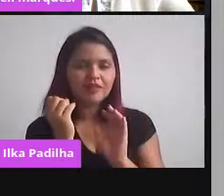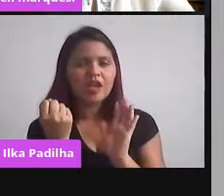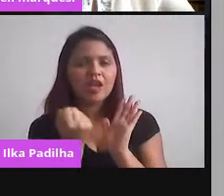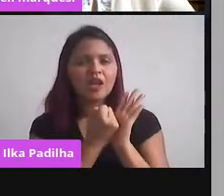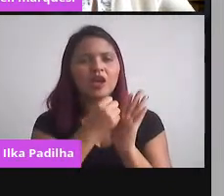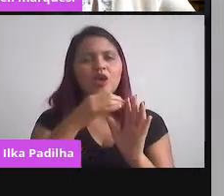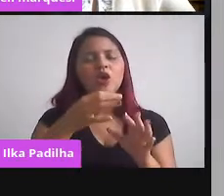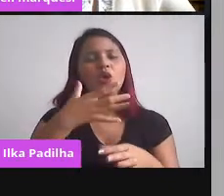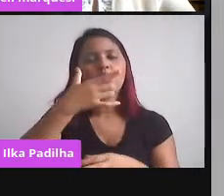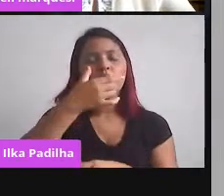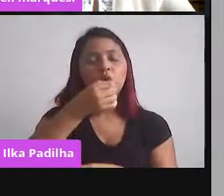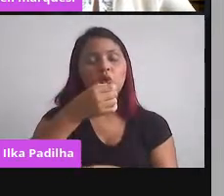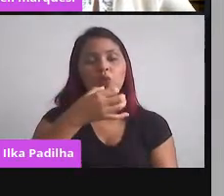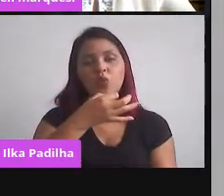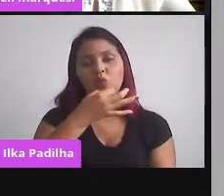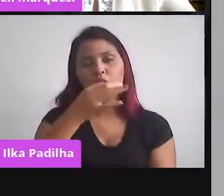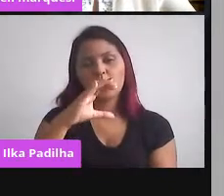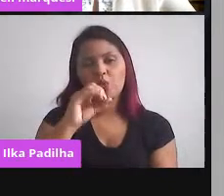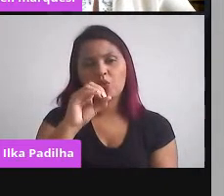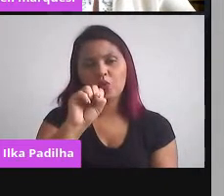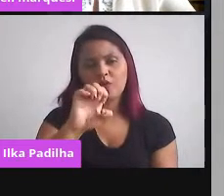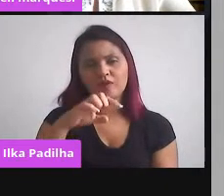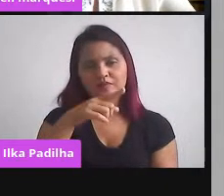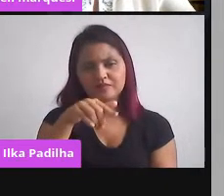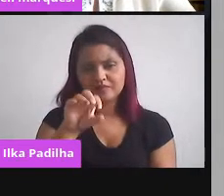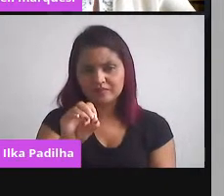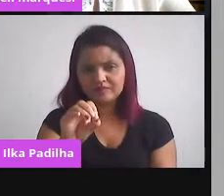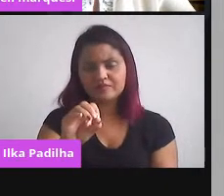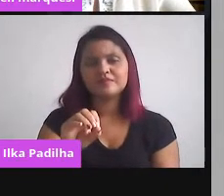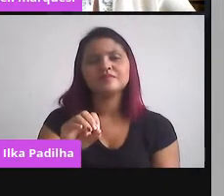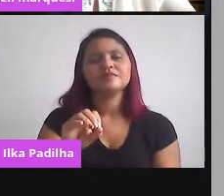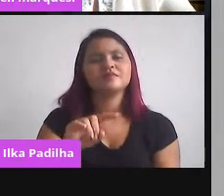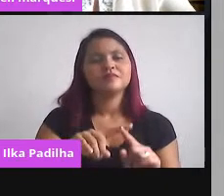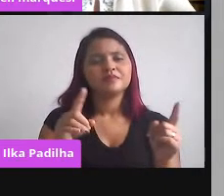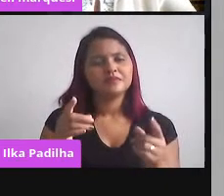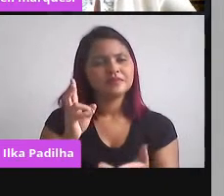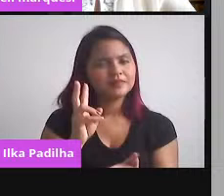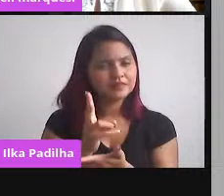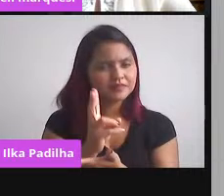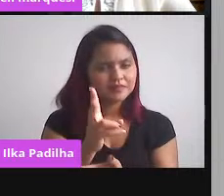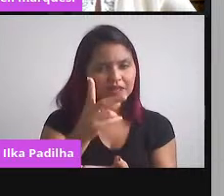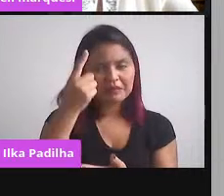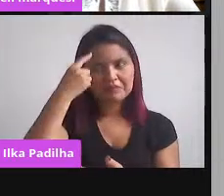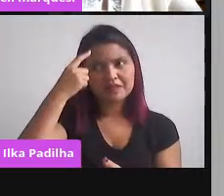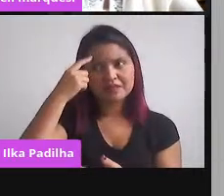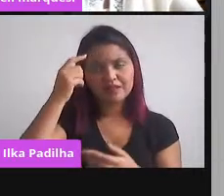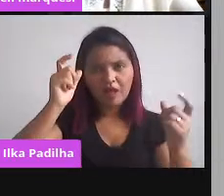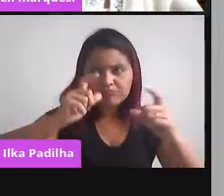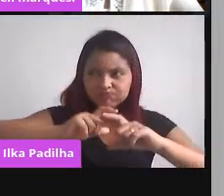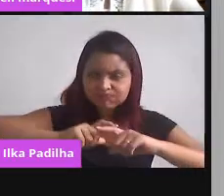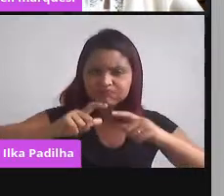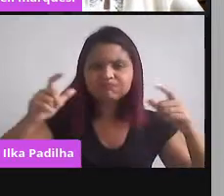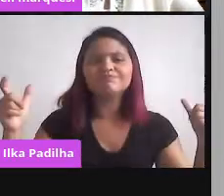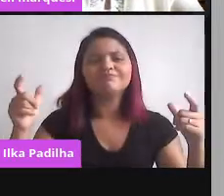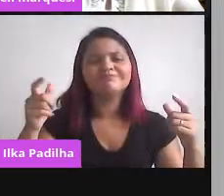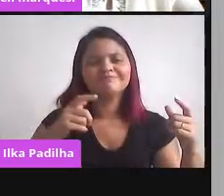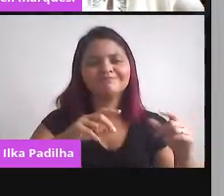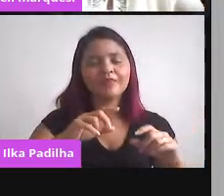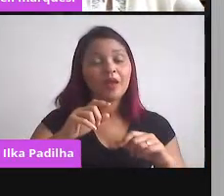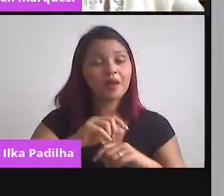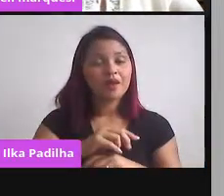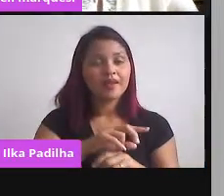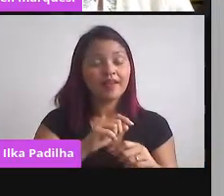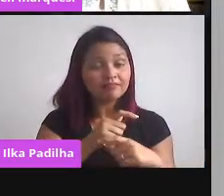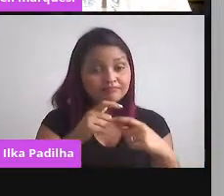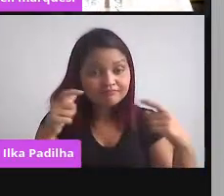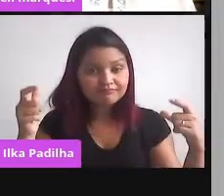organizadores textuais, mas sempre pensando numa visão macro textual de sentidos, né? Então, naquele momento